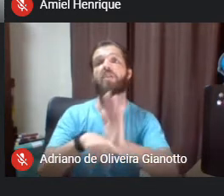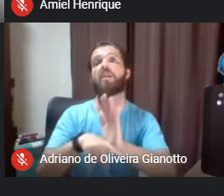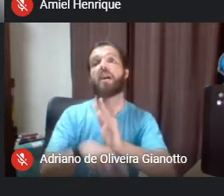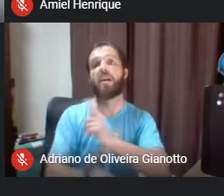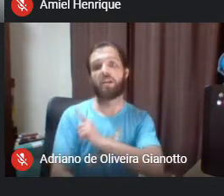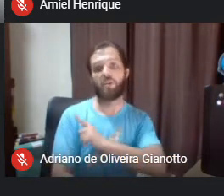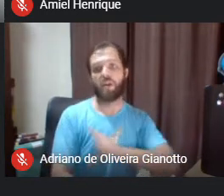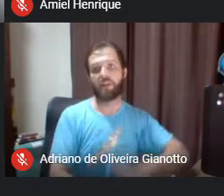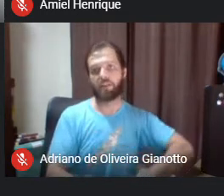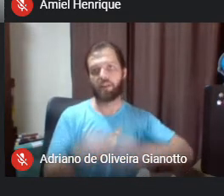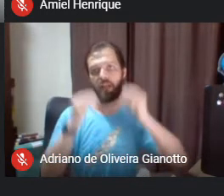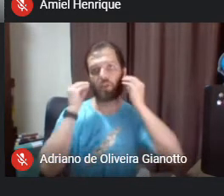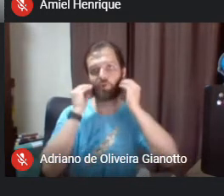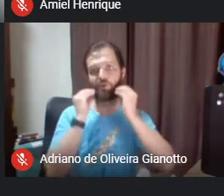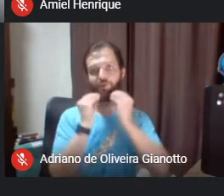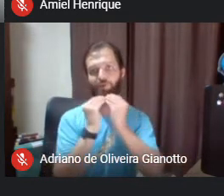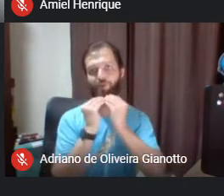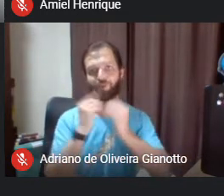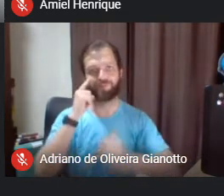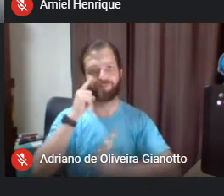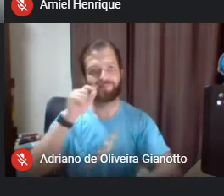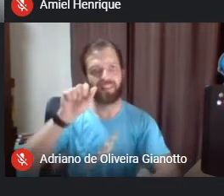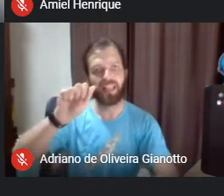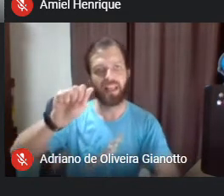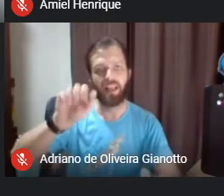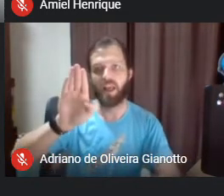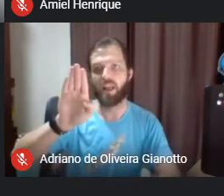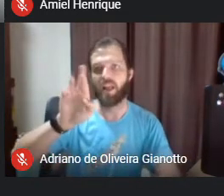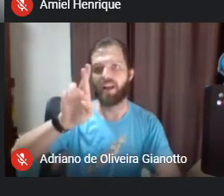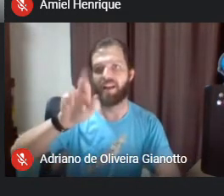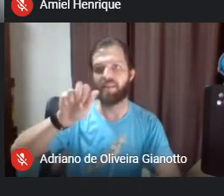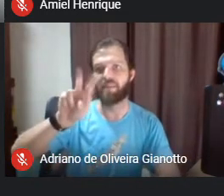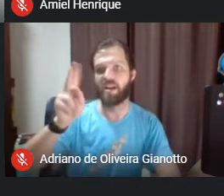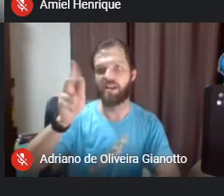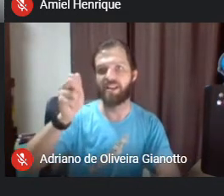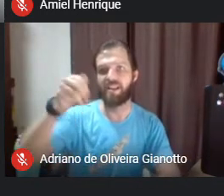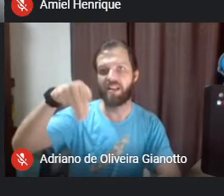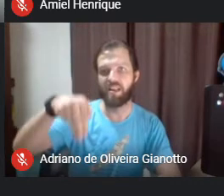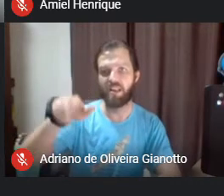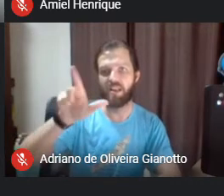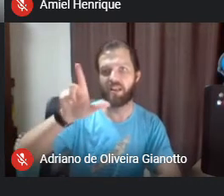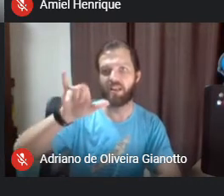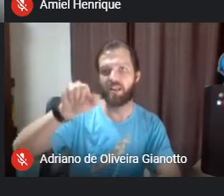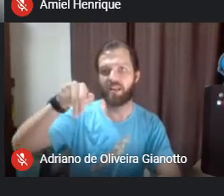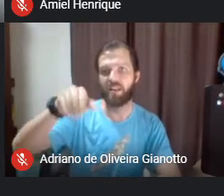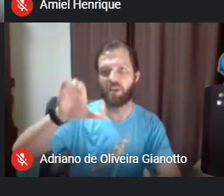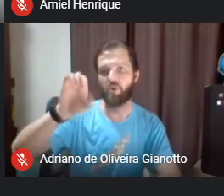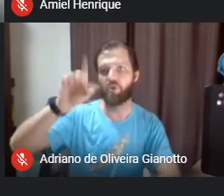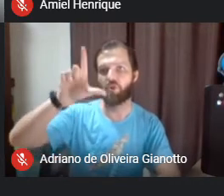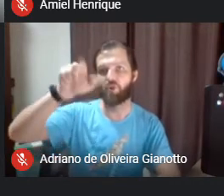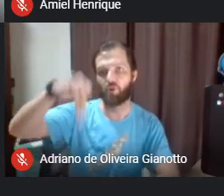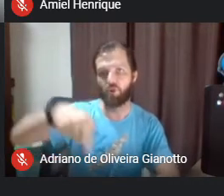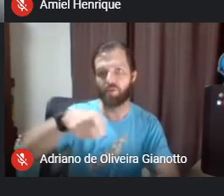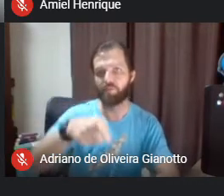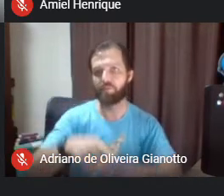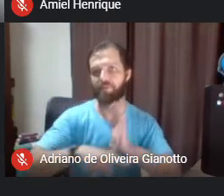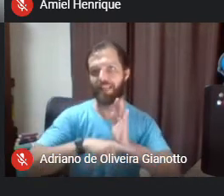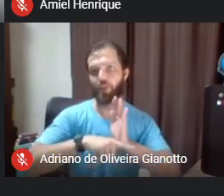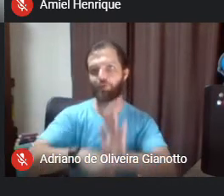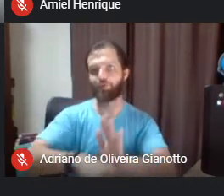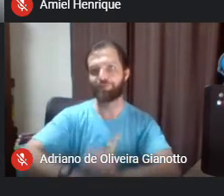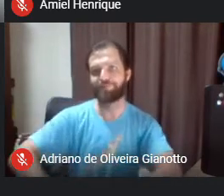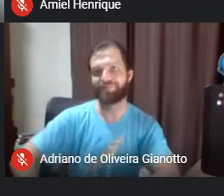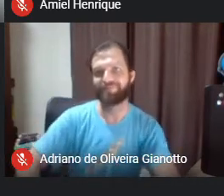de Harvard para as pessoas com surdez, né? Então, ela foi construída através